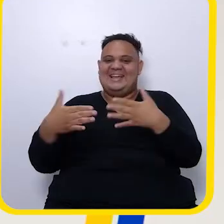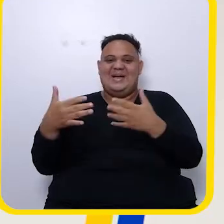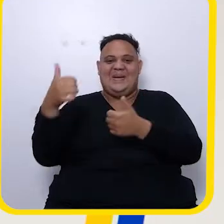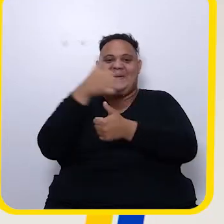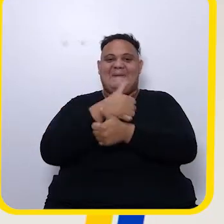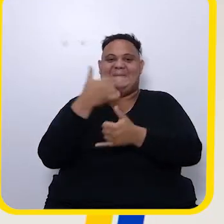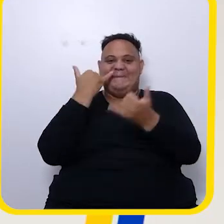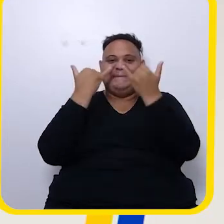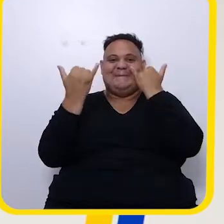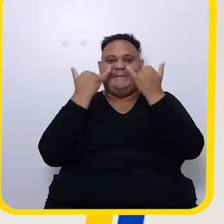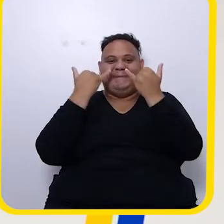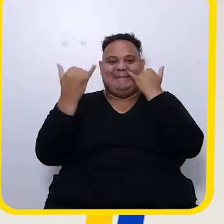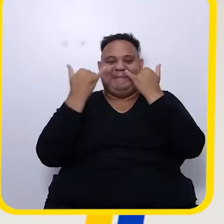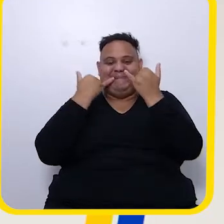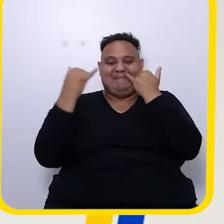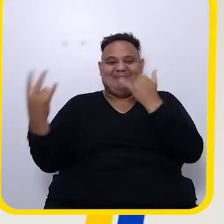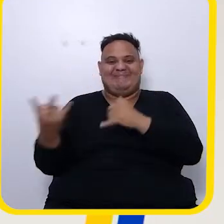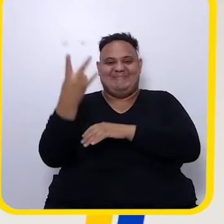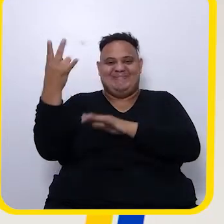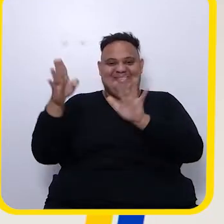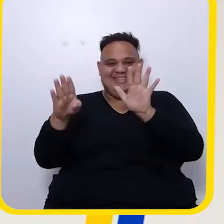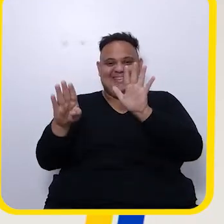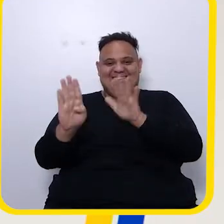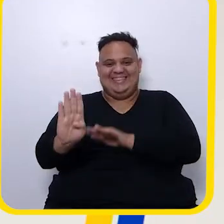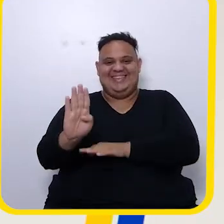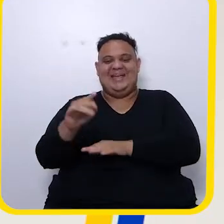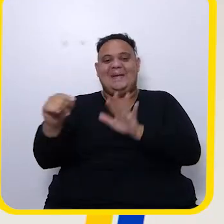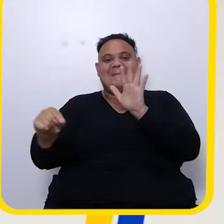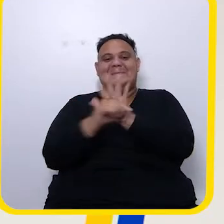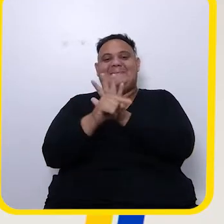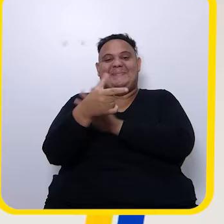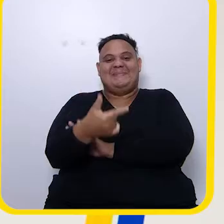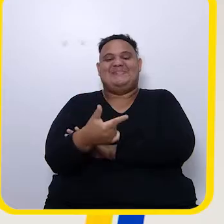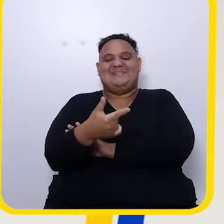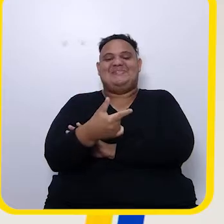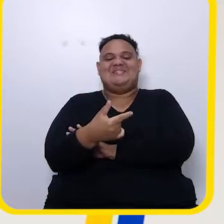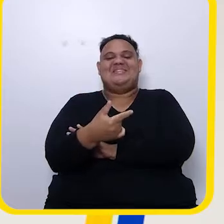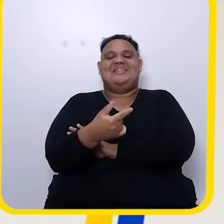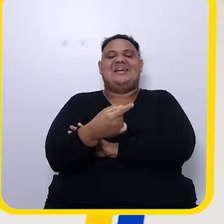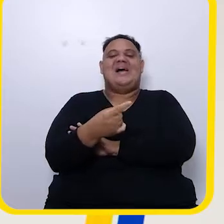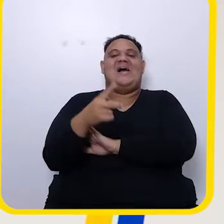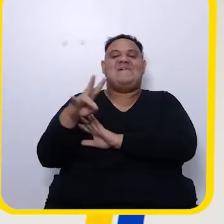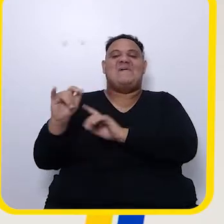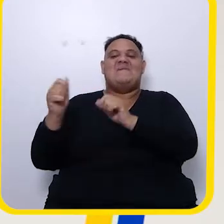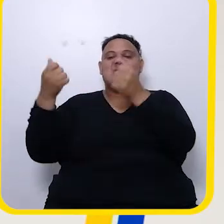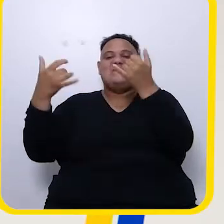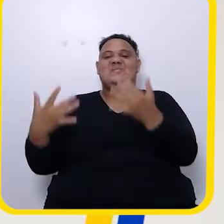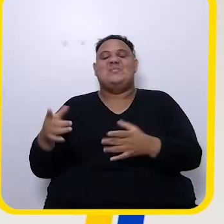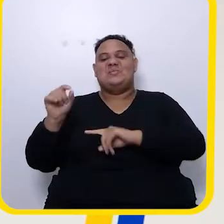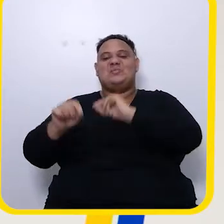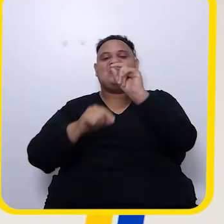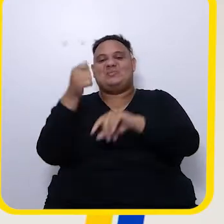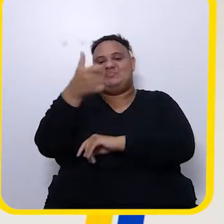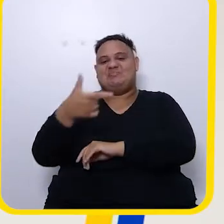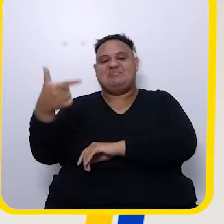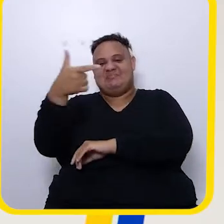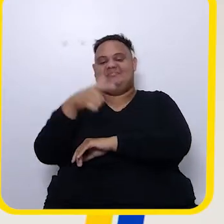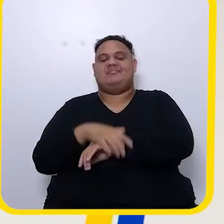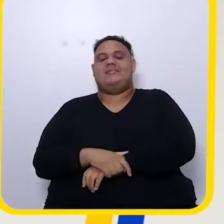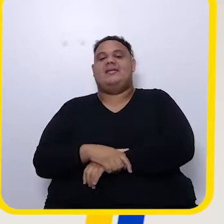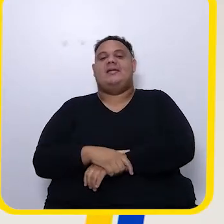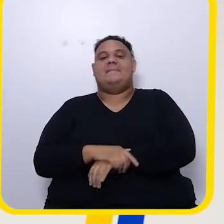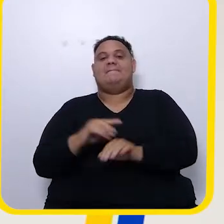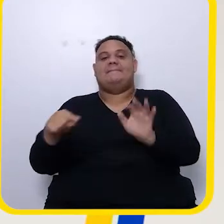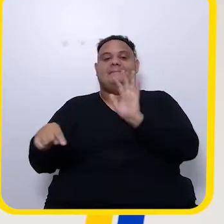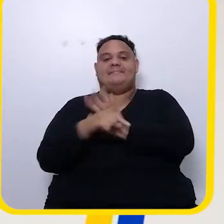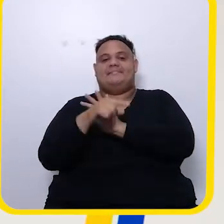as informações. O valor do B é menos 2. Então, menos 2 vai ficar elevado ao quadrado.